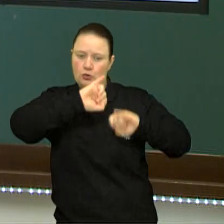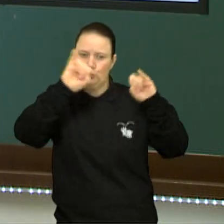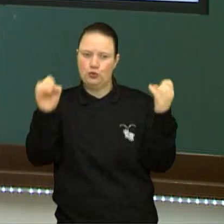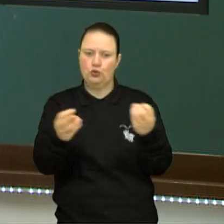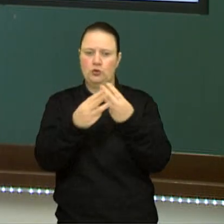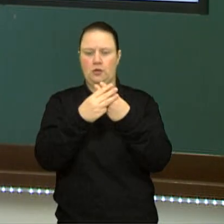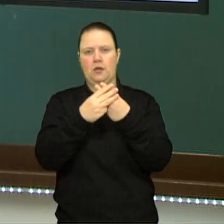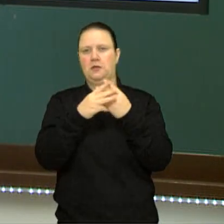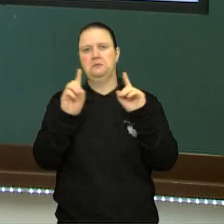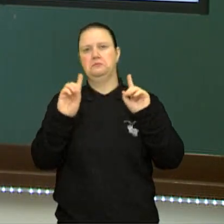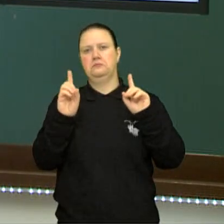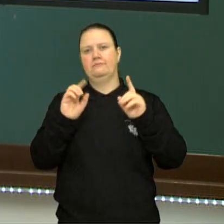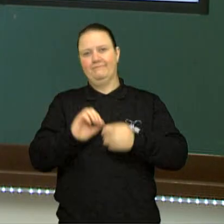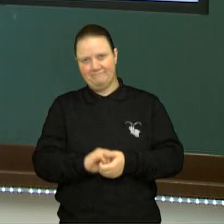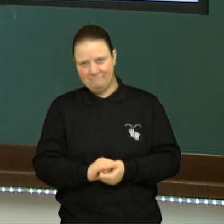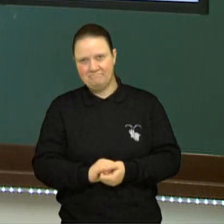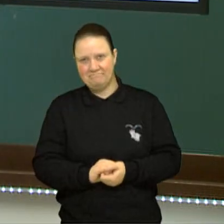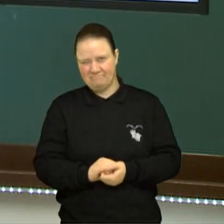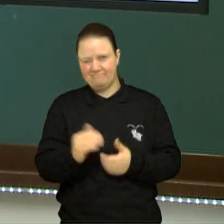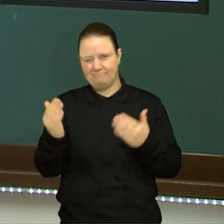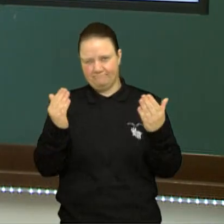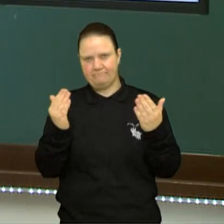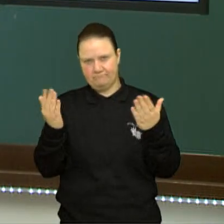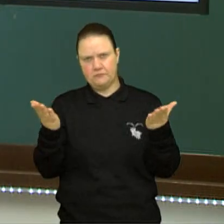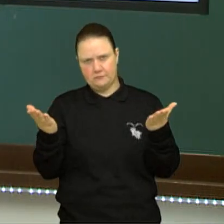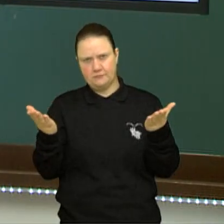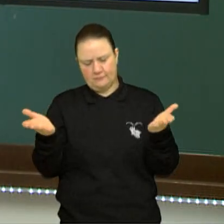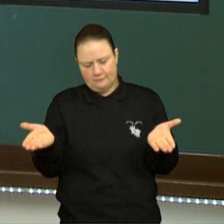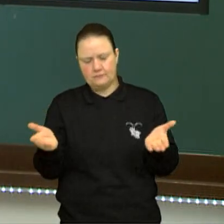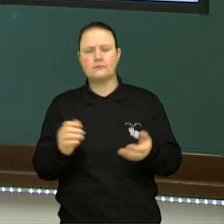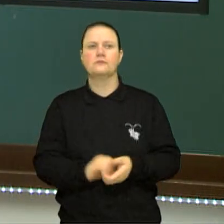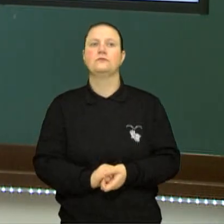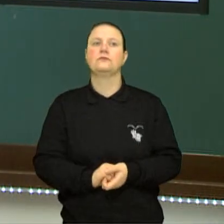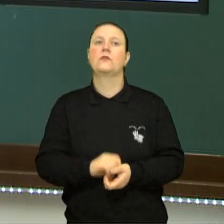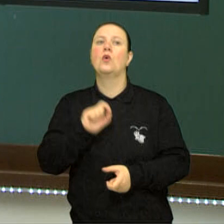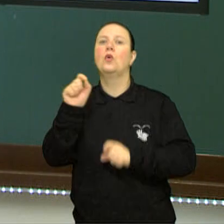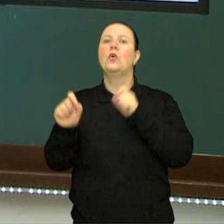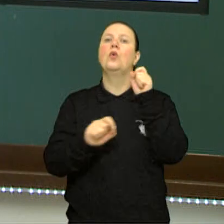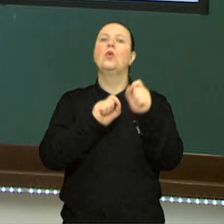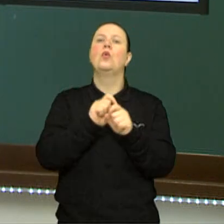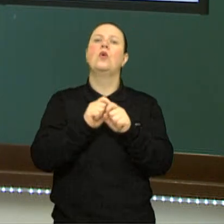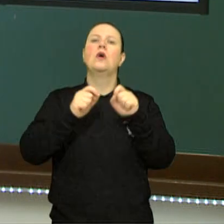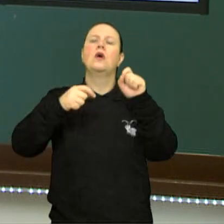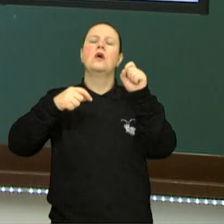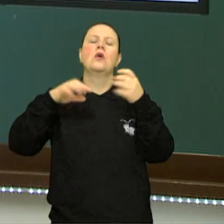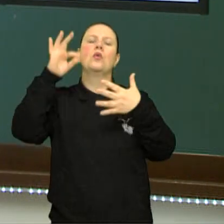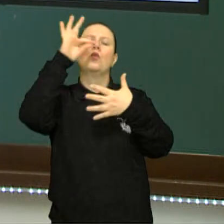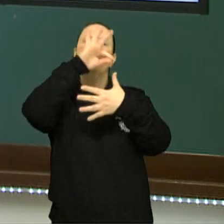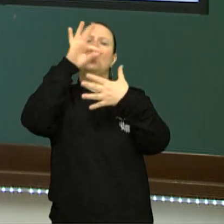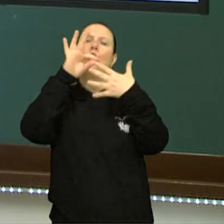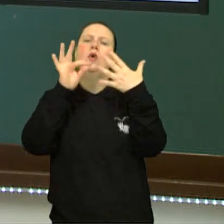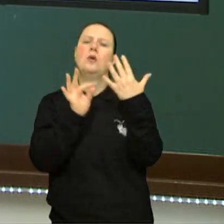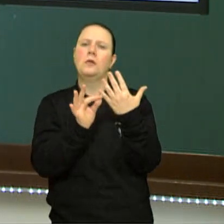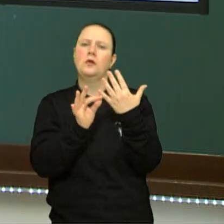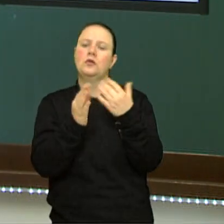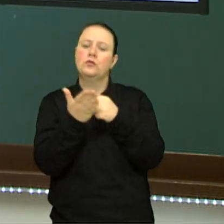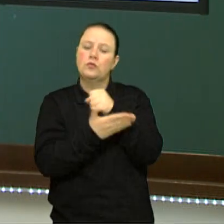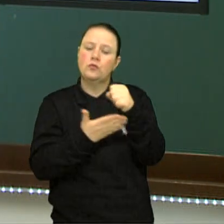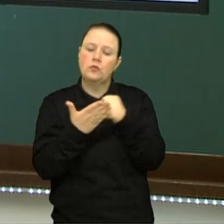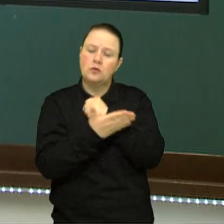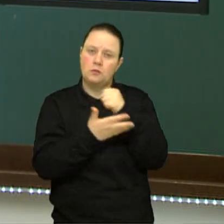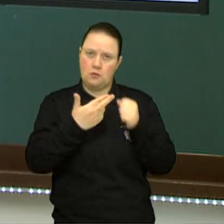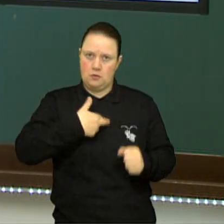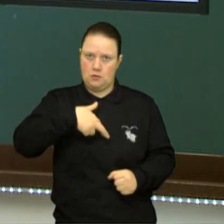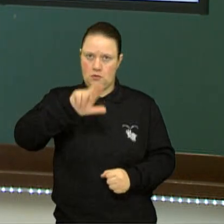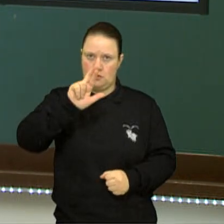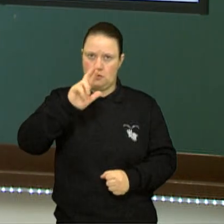E quais são os pilares do islamismo? Os pilares, né, que fundamentam a religião islâmica, tá?